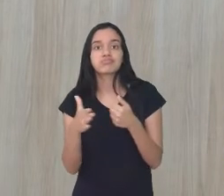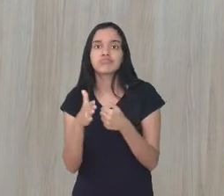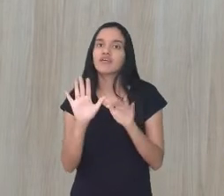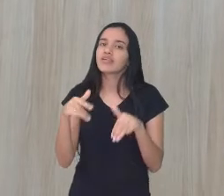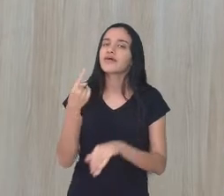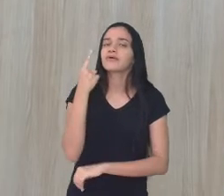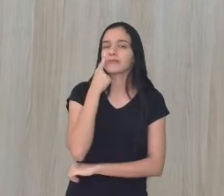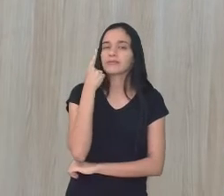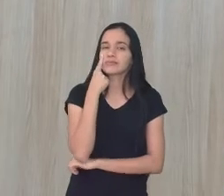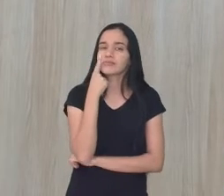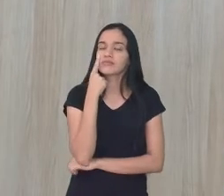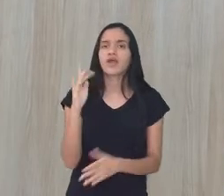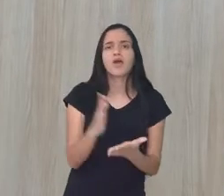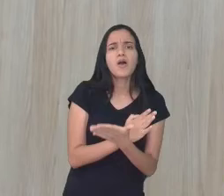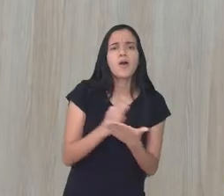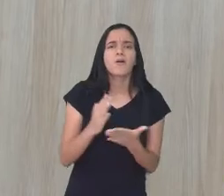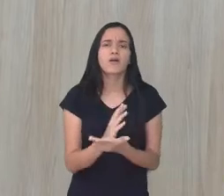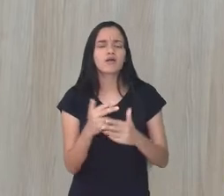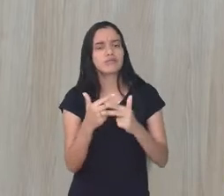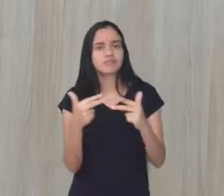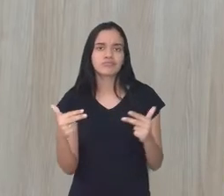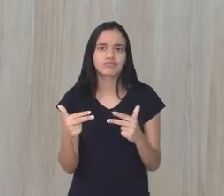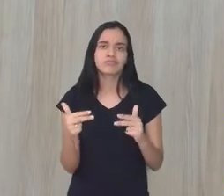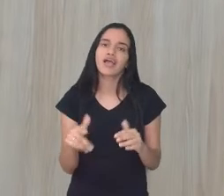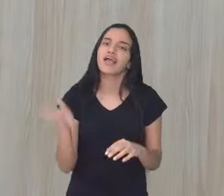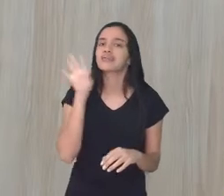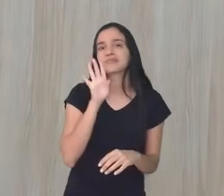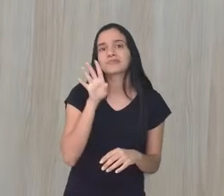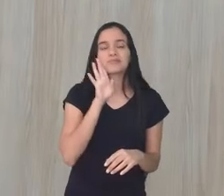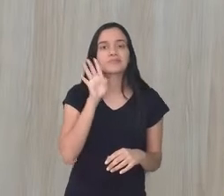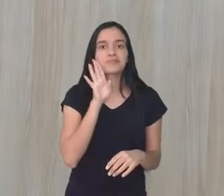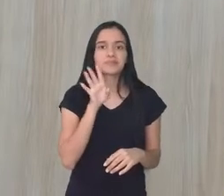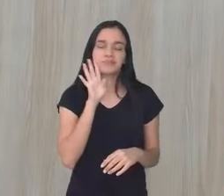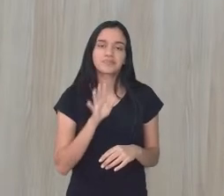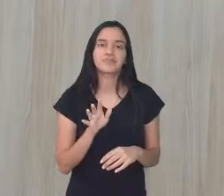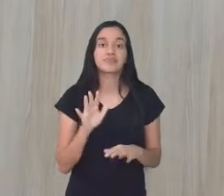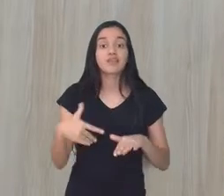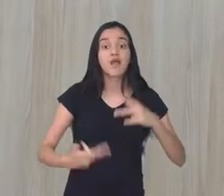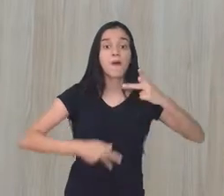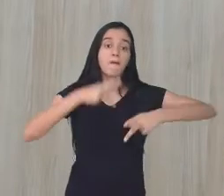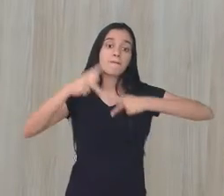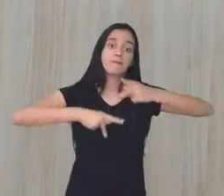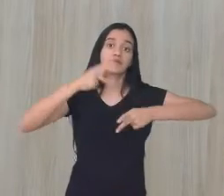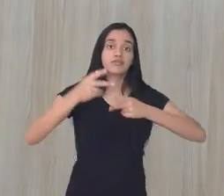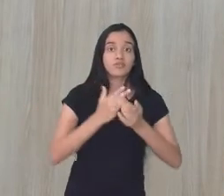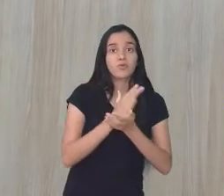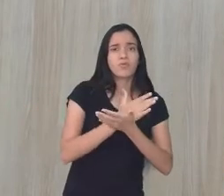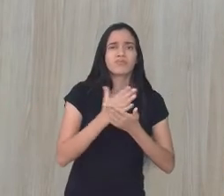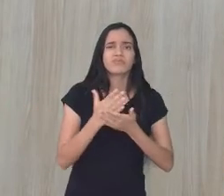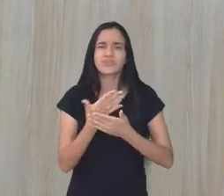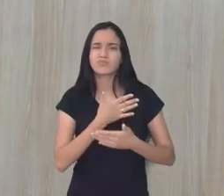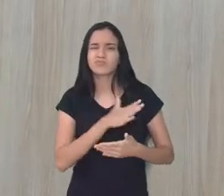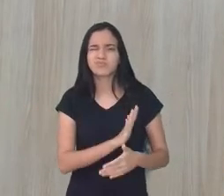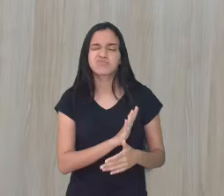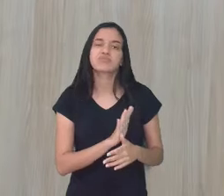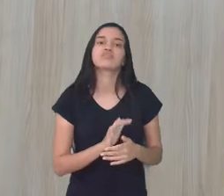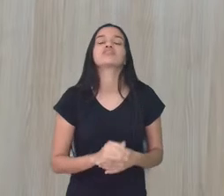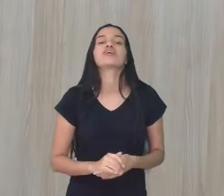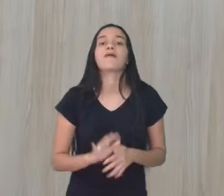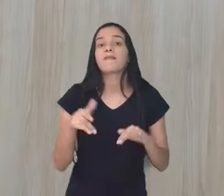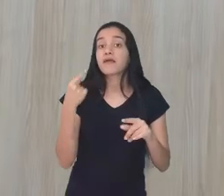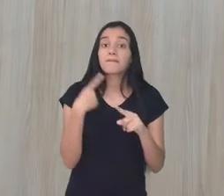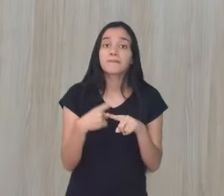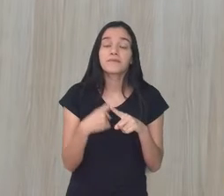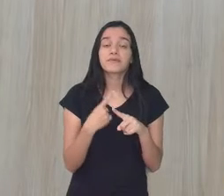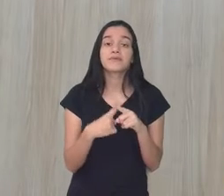veja que algumas coisas não foram legais e a população começa a ficar insatisfeita aos poucos, né,